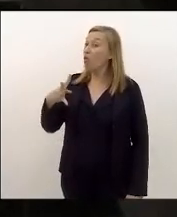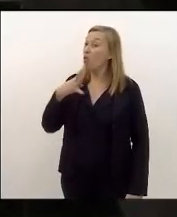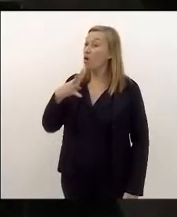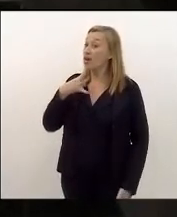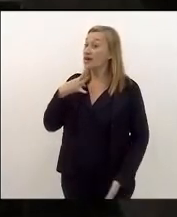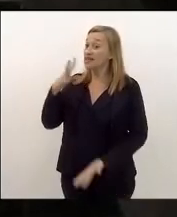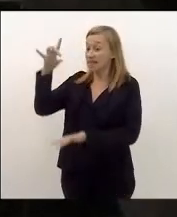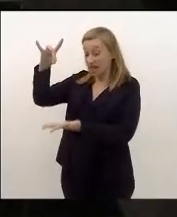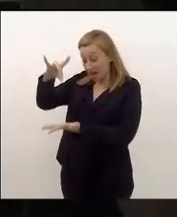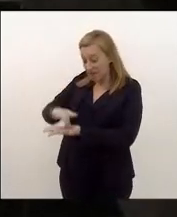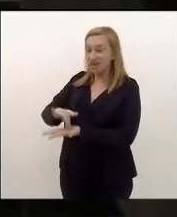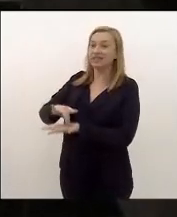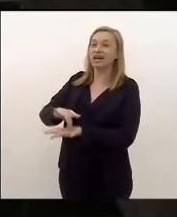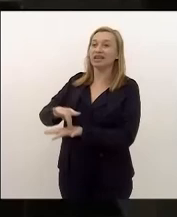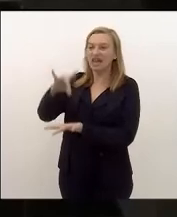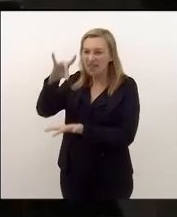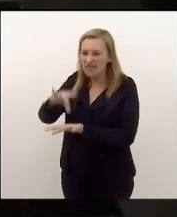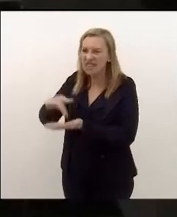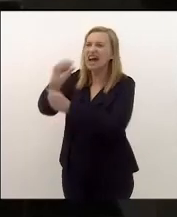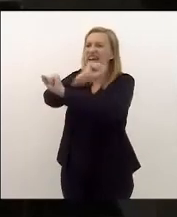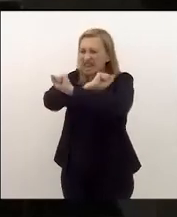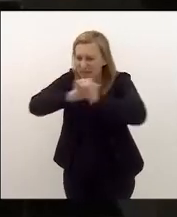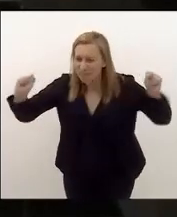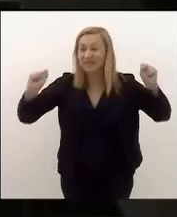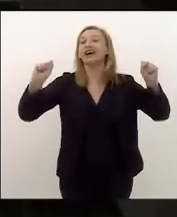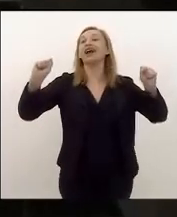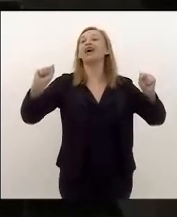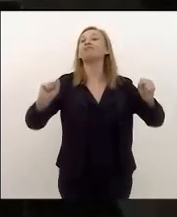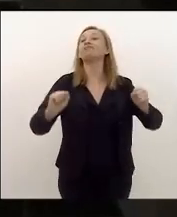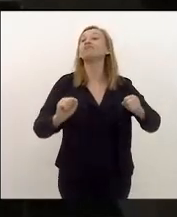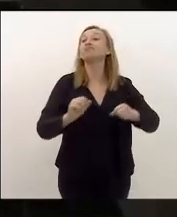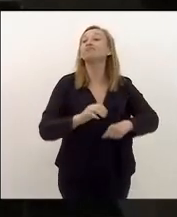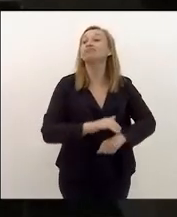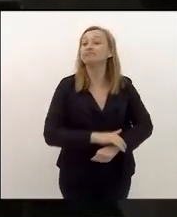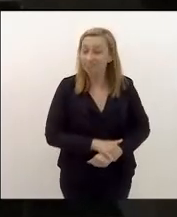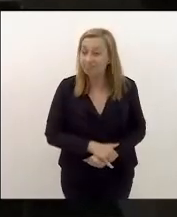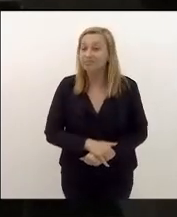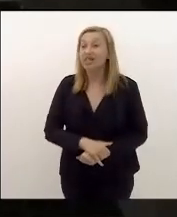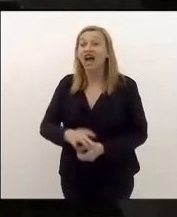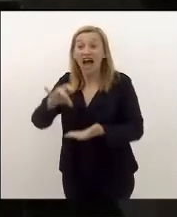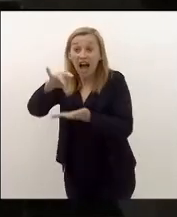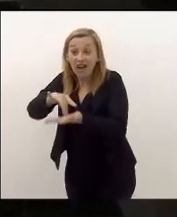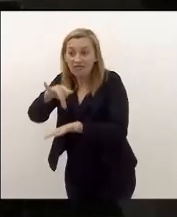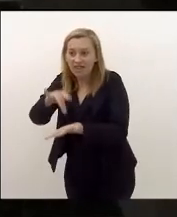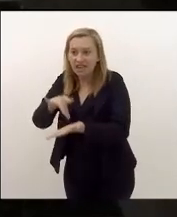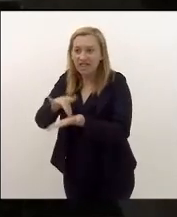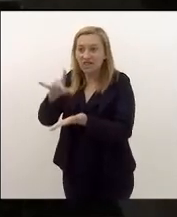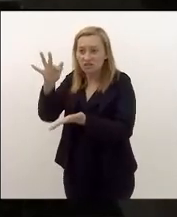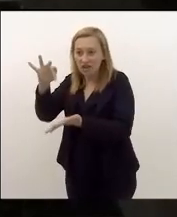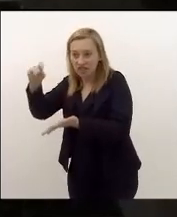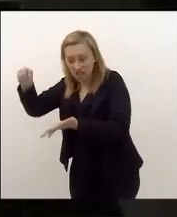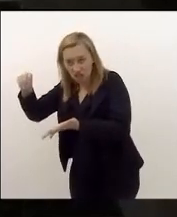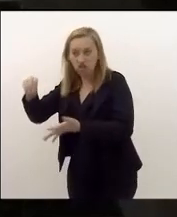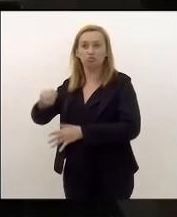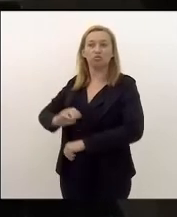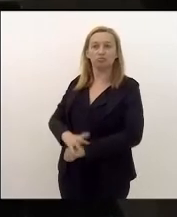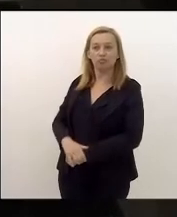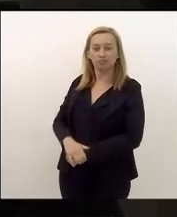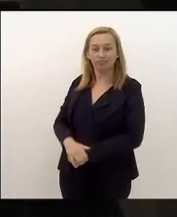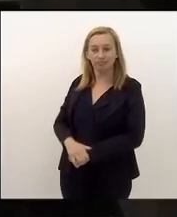a verdade e a verdade vos libertará. A verdade é o fascismo, deputada